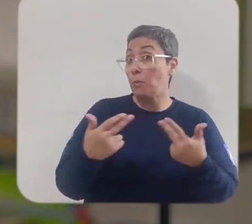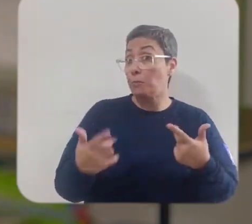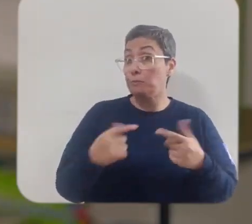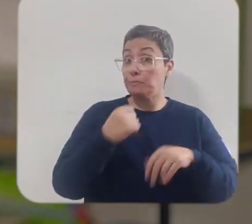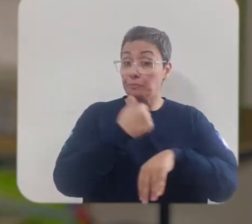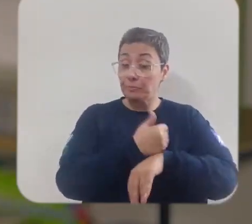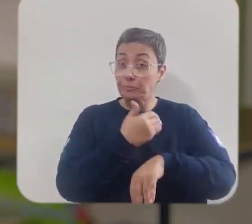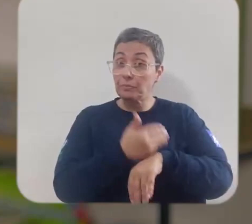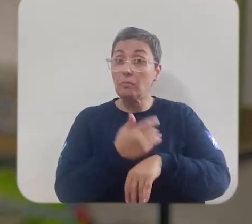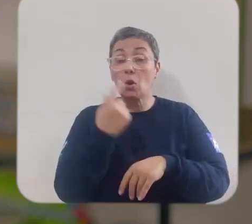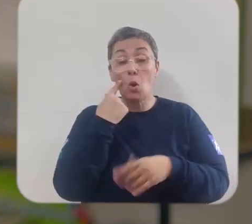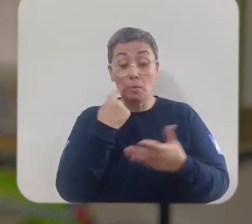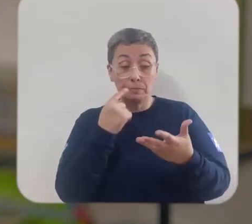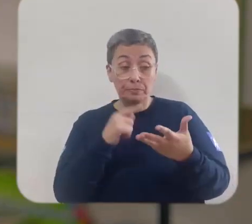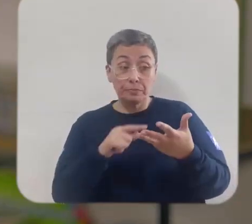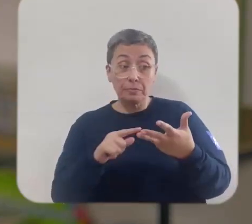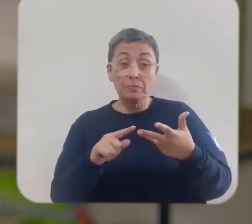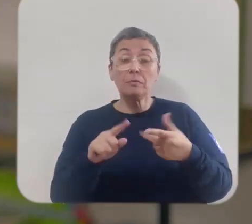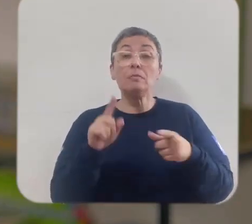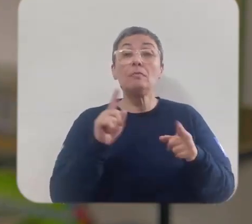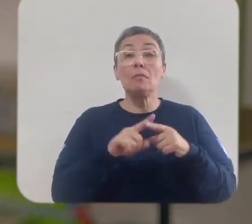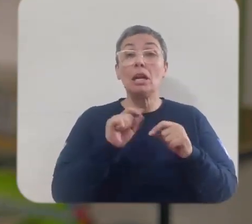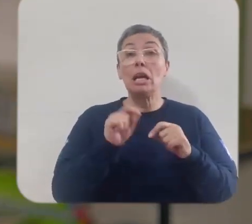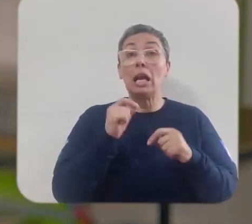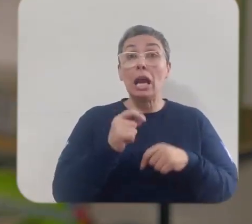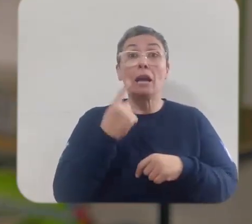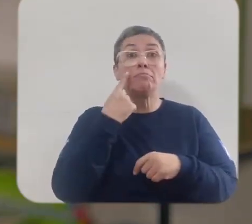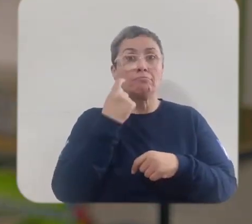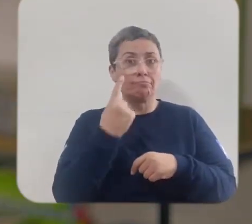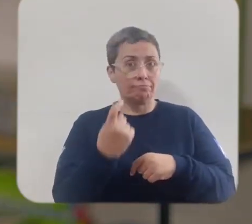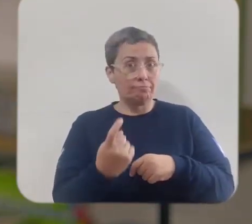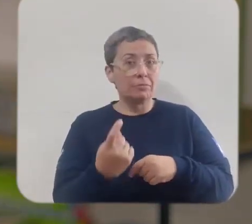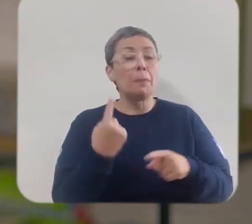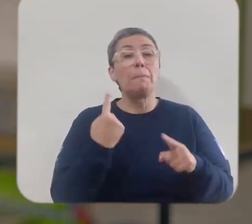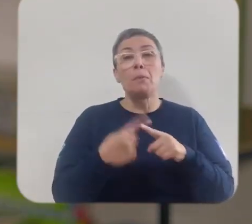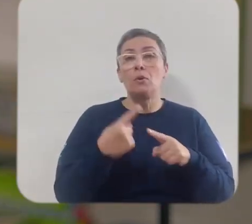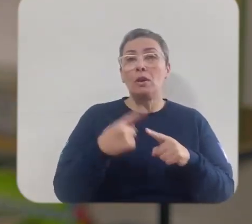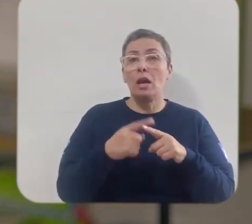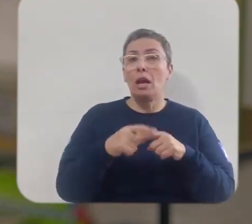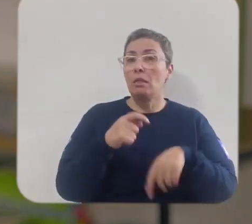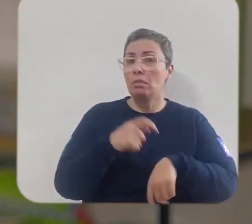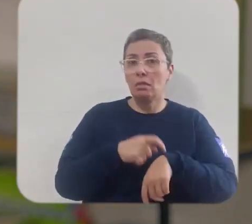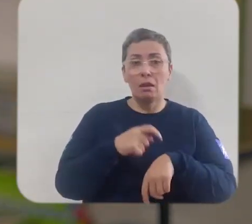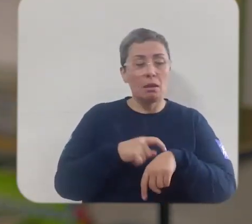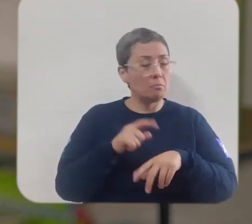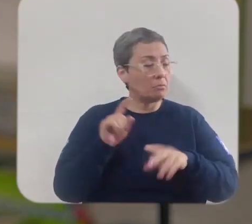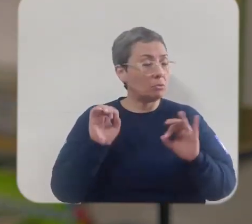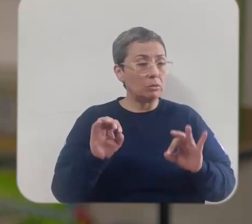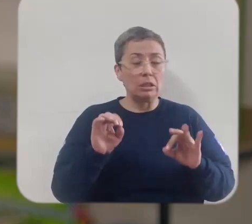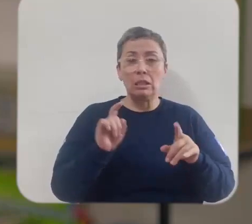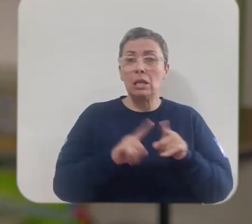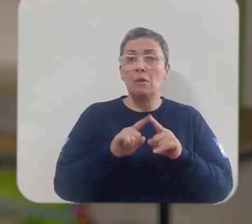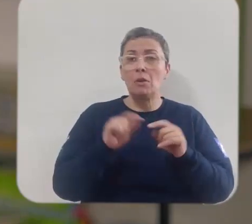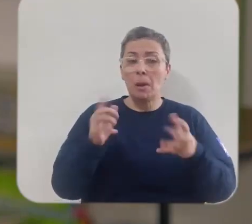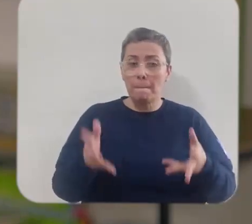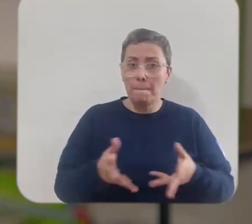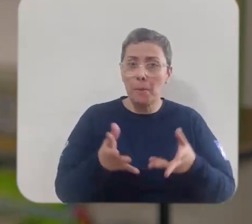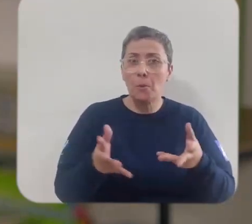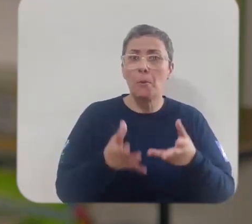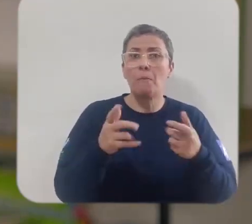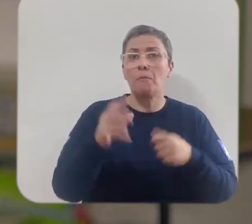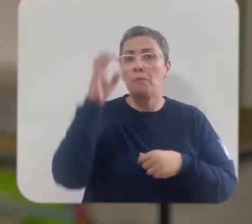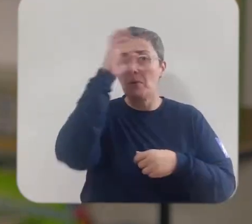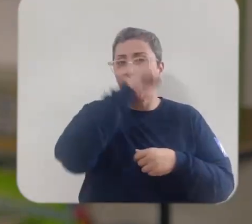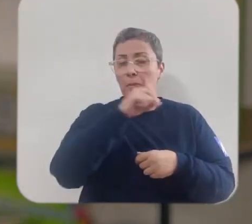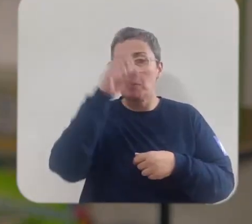coisa dessa rotina. Veja que a rotina ela é interessante, né? Porque ao mesmo tempo que ela